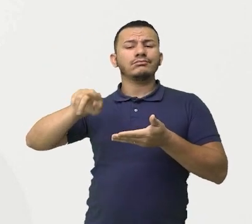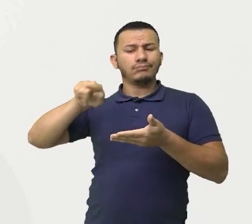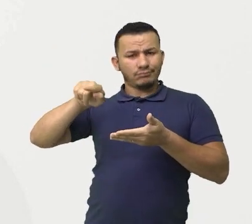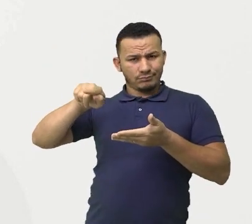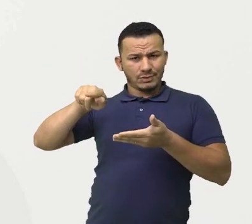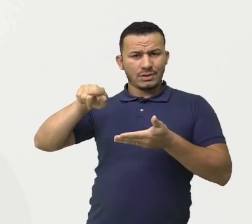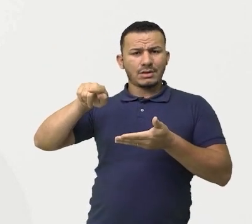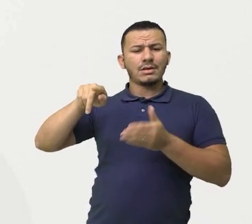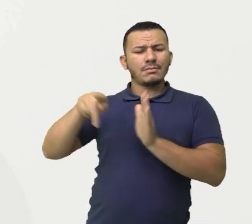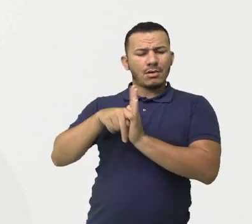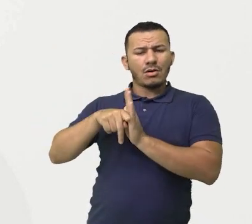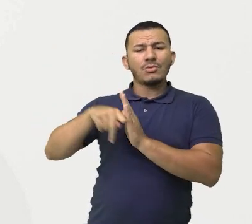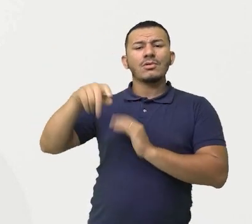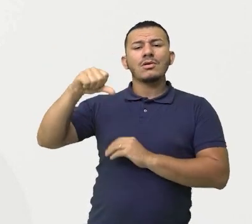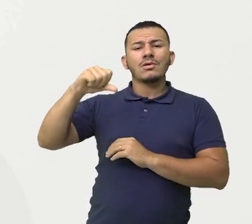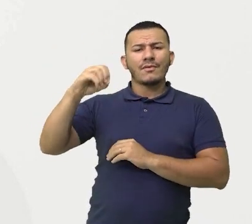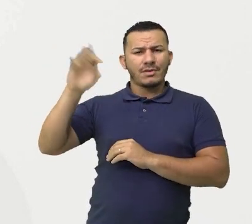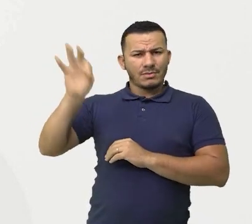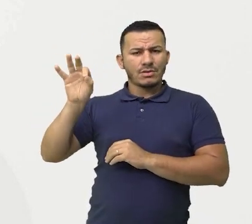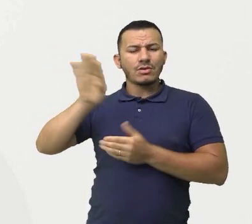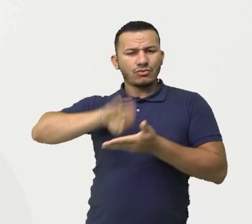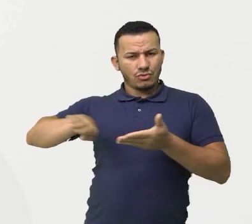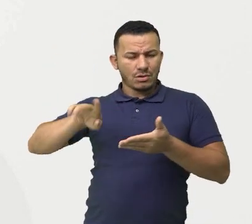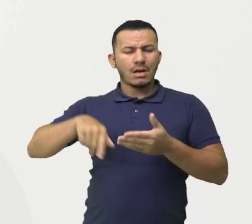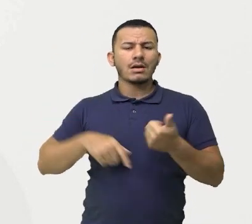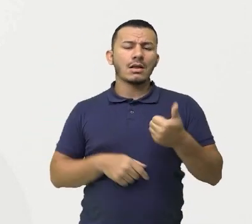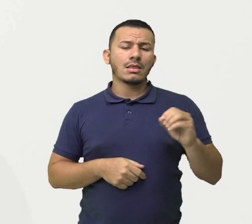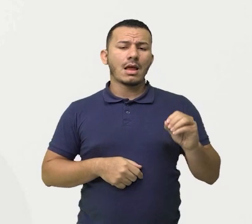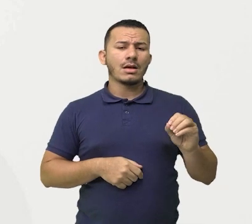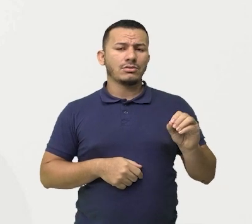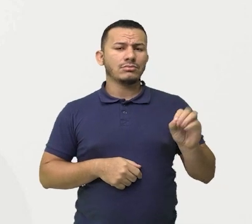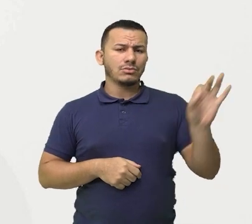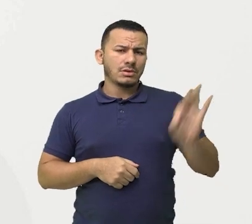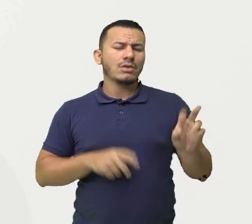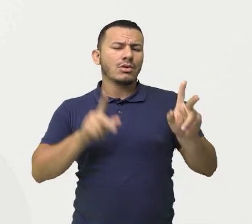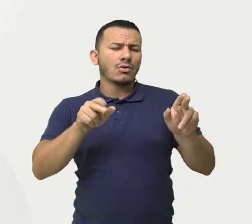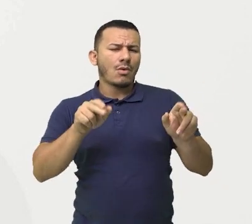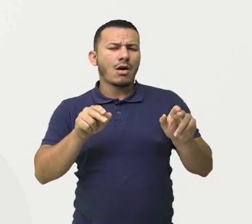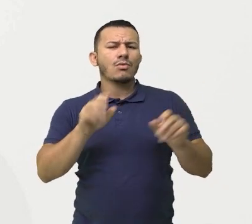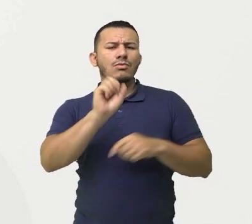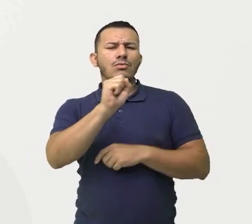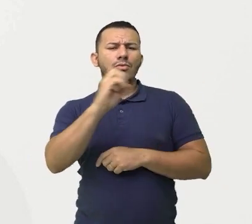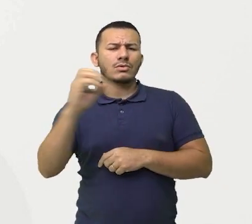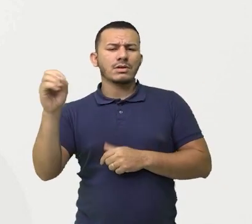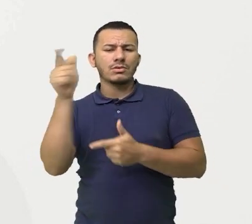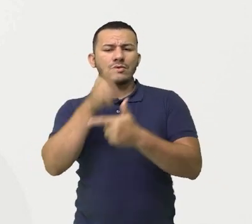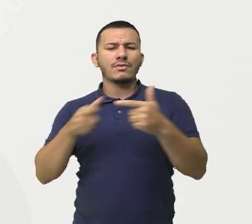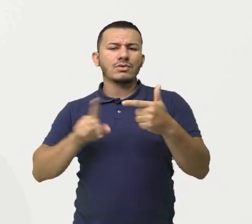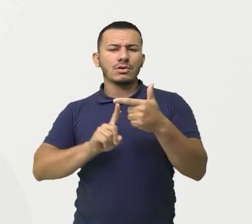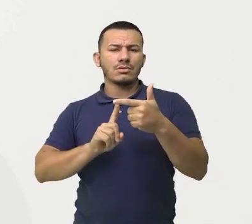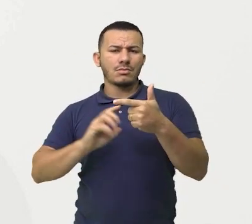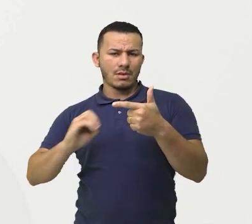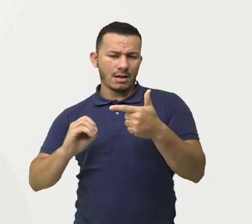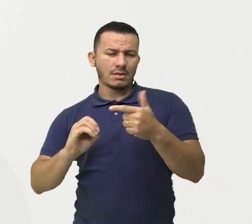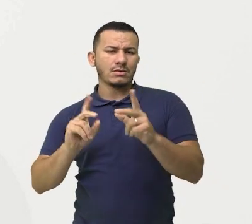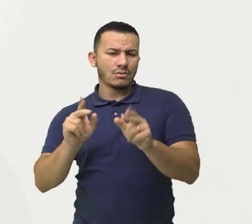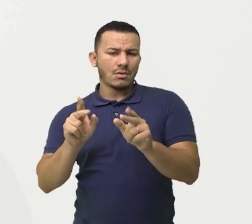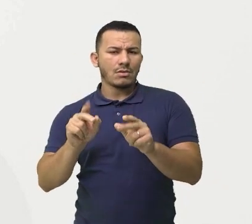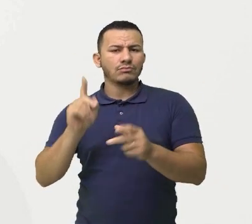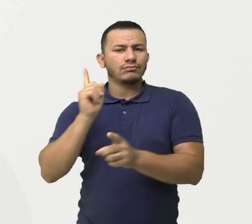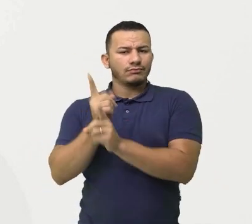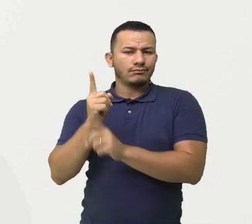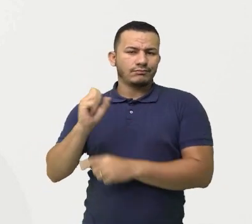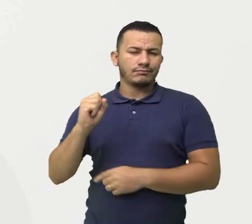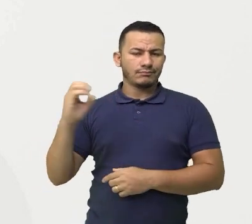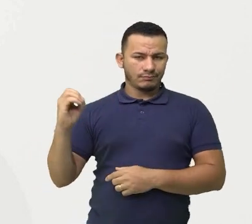e dividíssemos por 10. E se nós dividirmos 800 por 10, nós teremos então 80, que é a